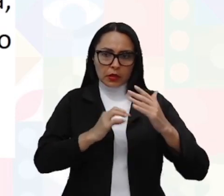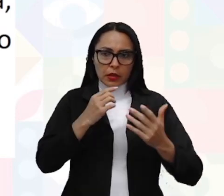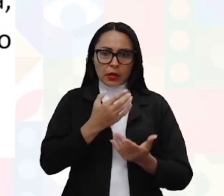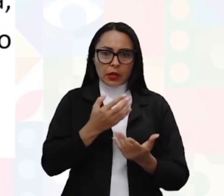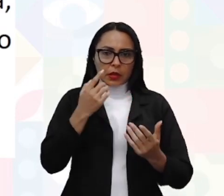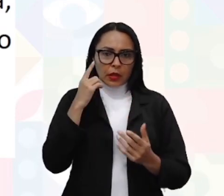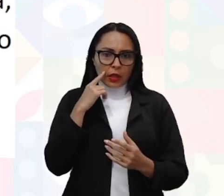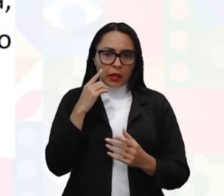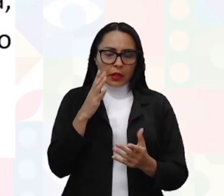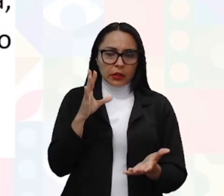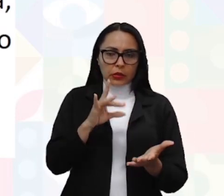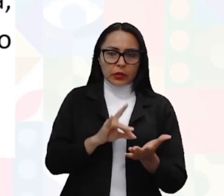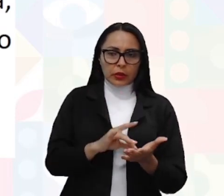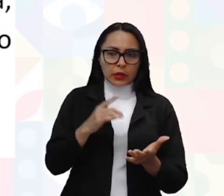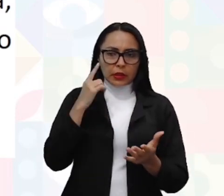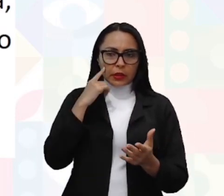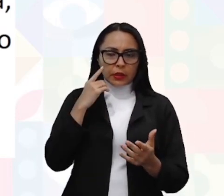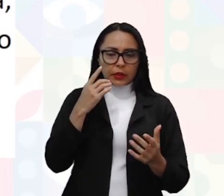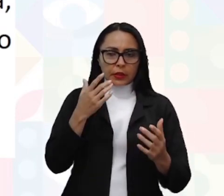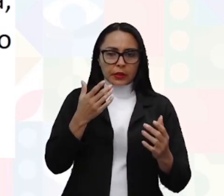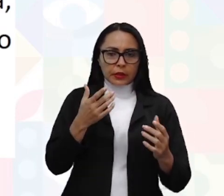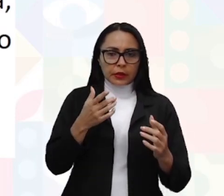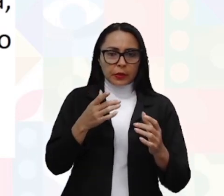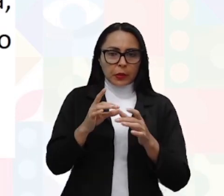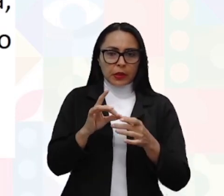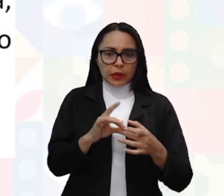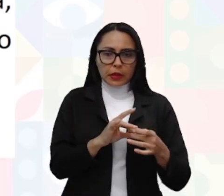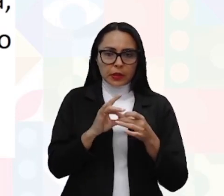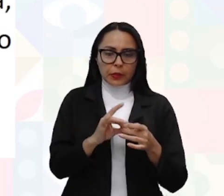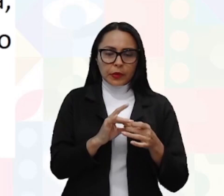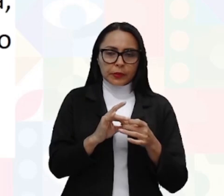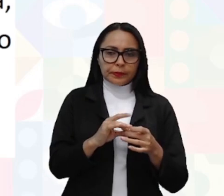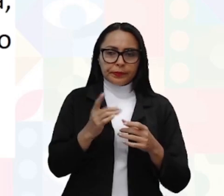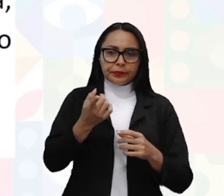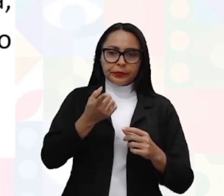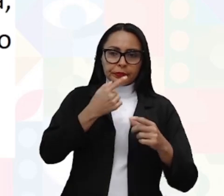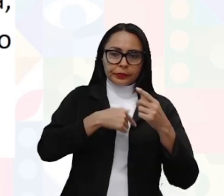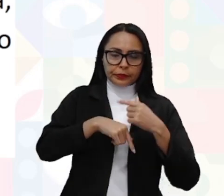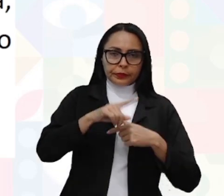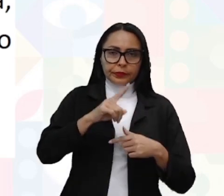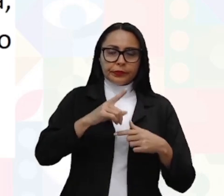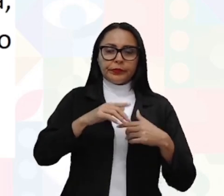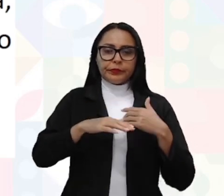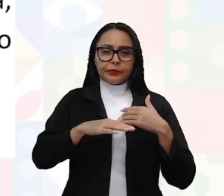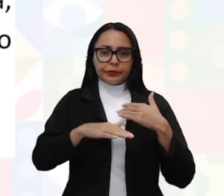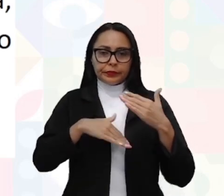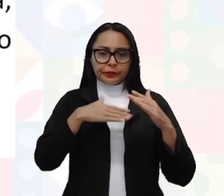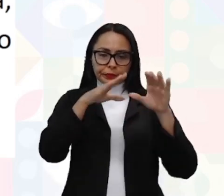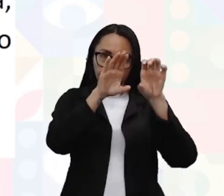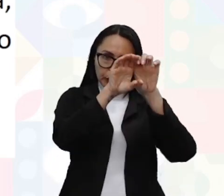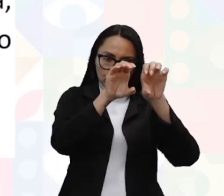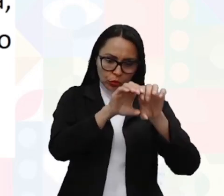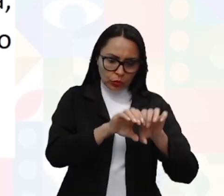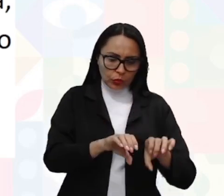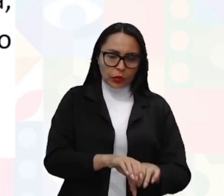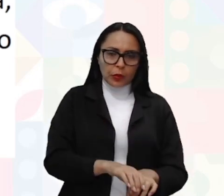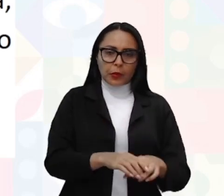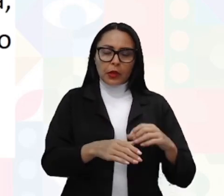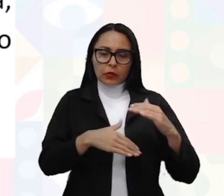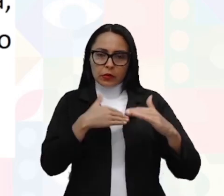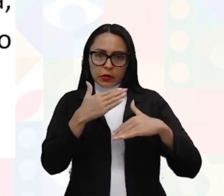suprimentos constatam a dependência mútua, criam-se potencialmente estruturas para o desenvolvimento